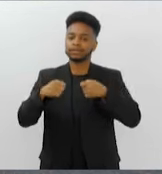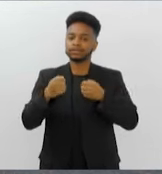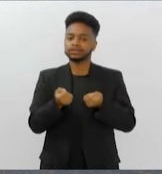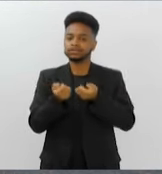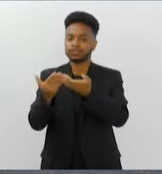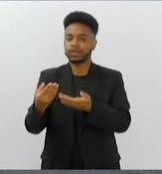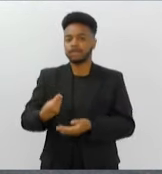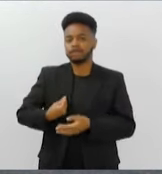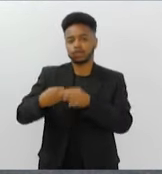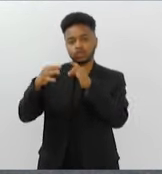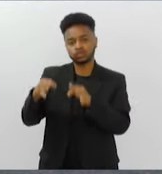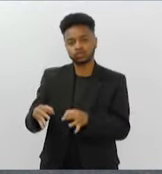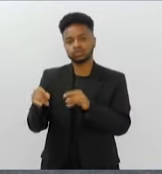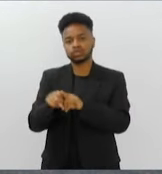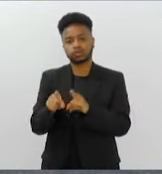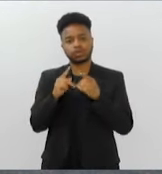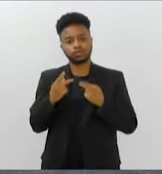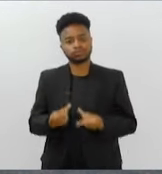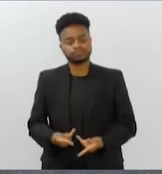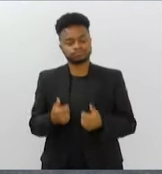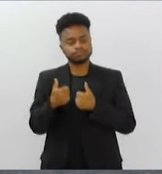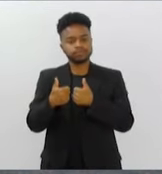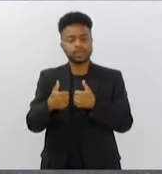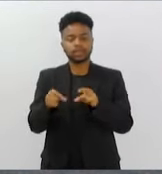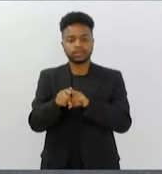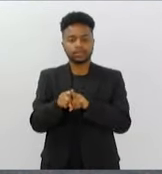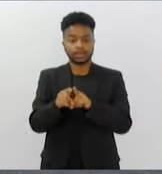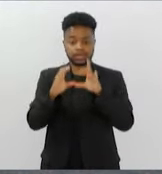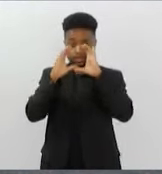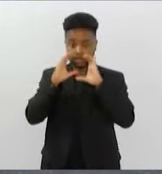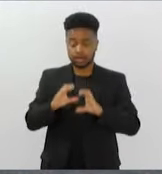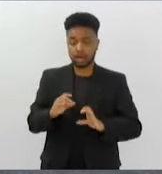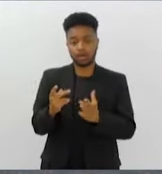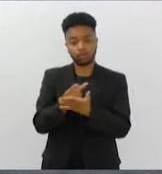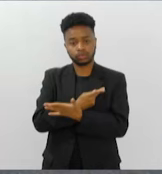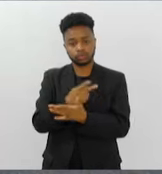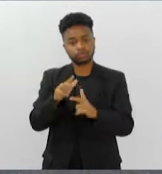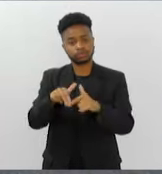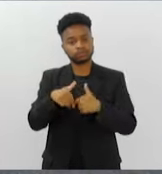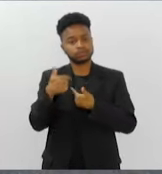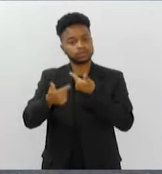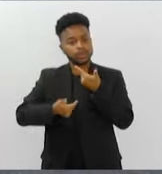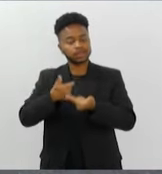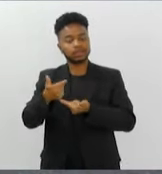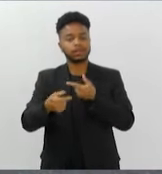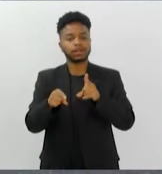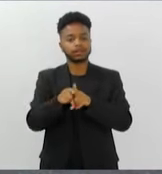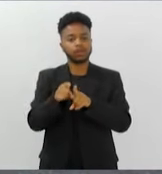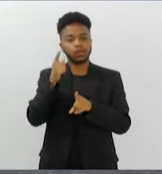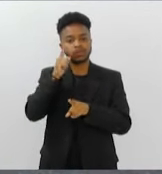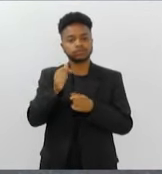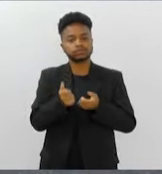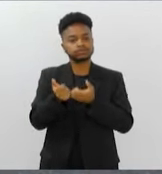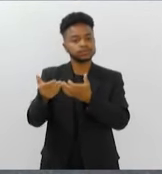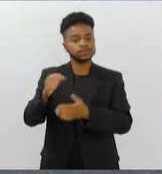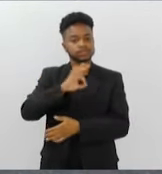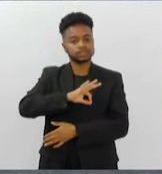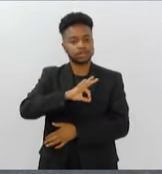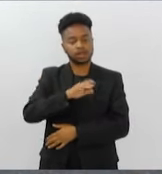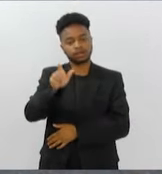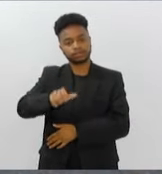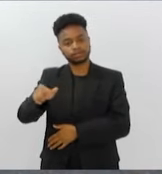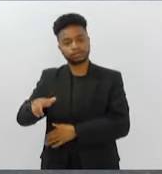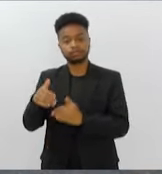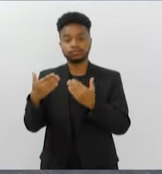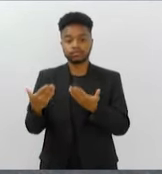e humanidade a essas pessoas, e o exercício da cidadania se dá através do trabalho e da garantia da renda para esses sujeitos. Então,